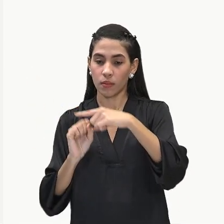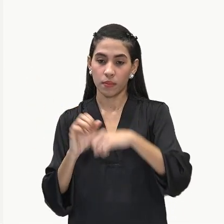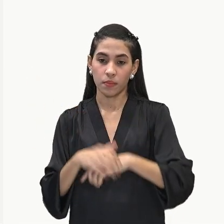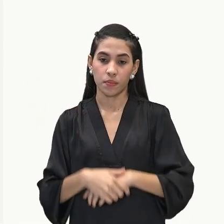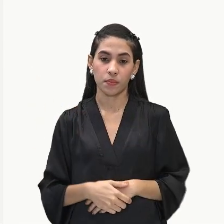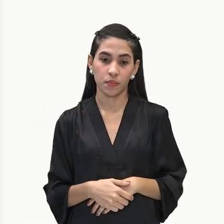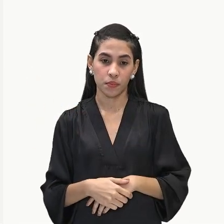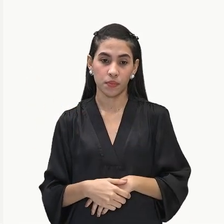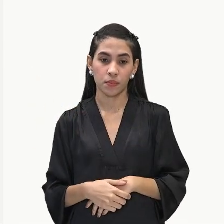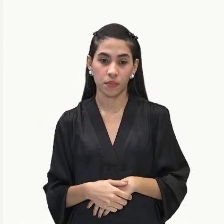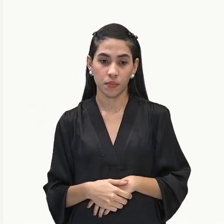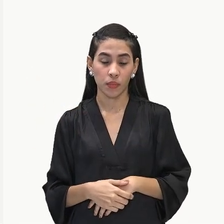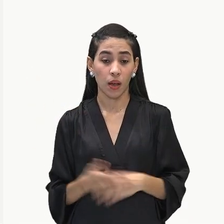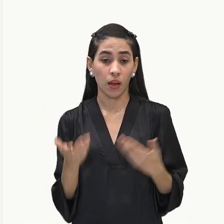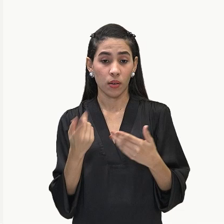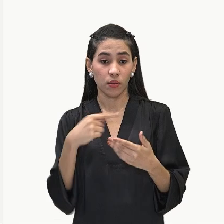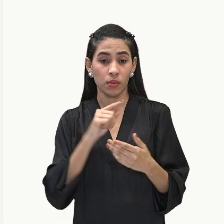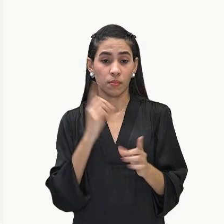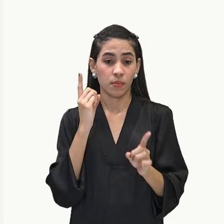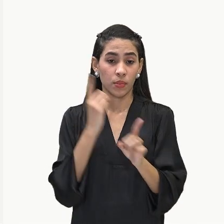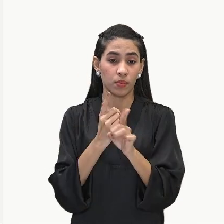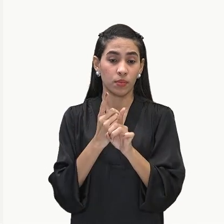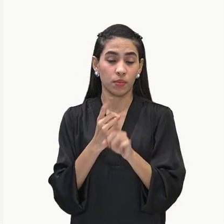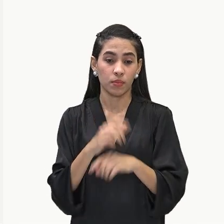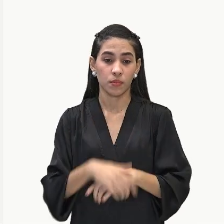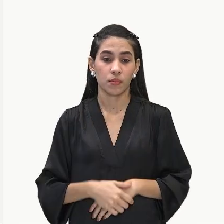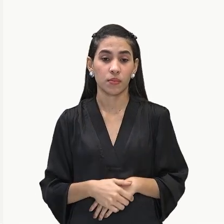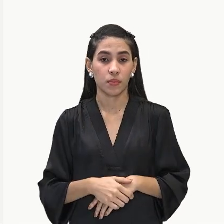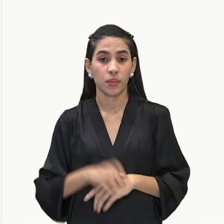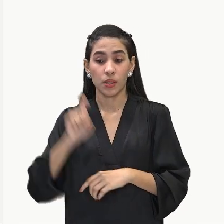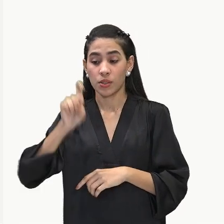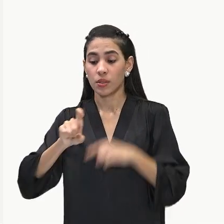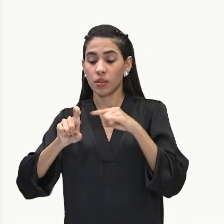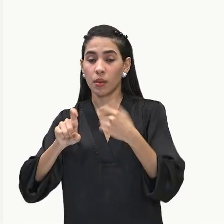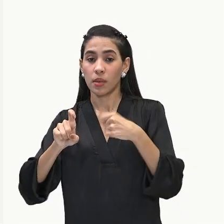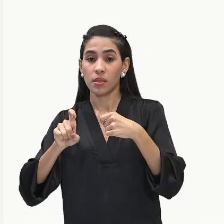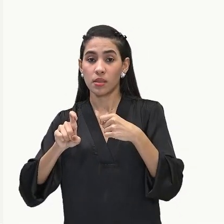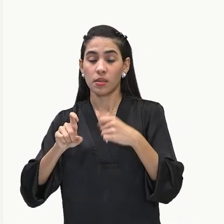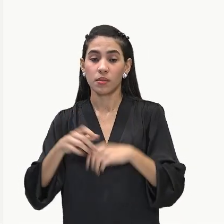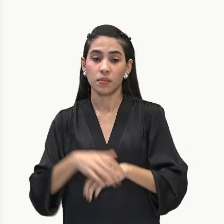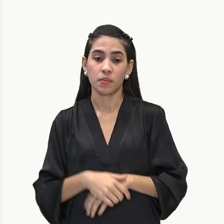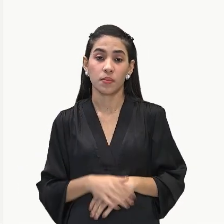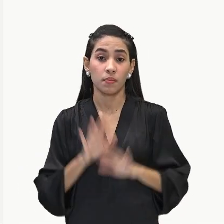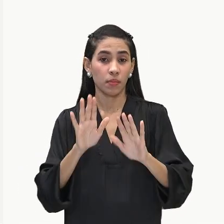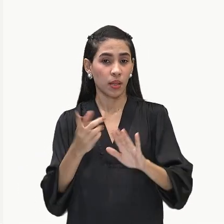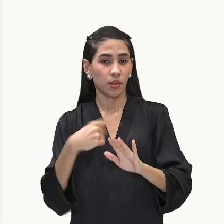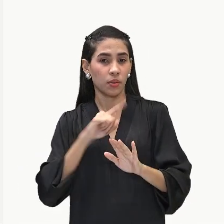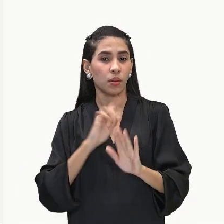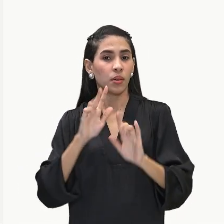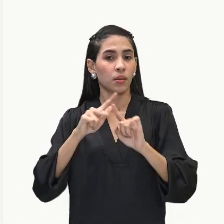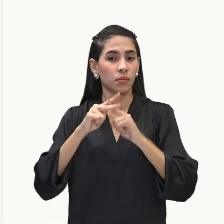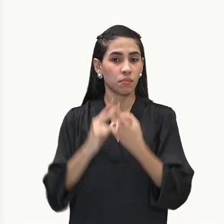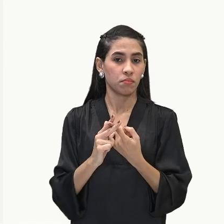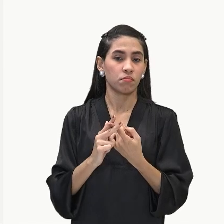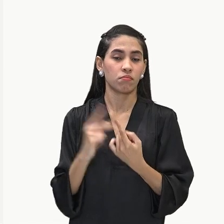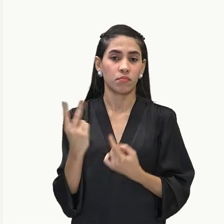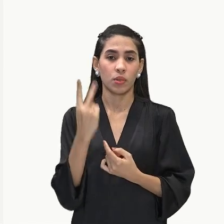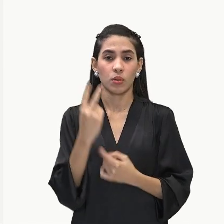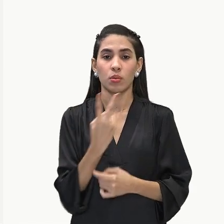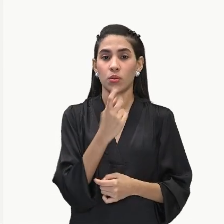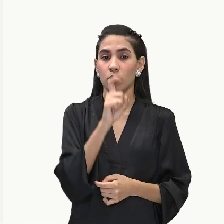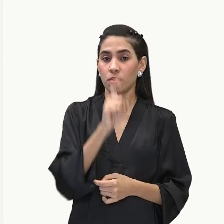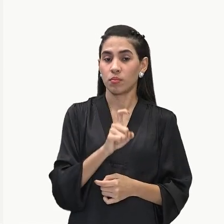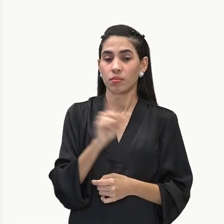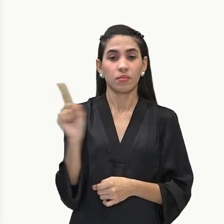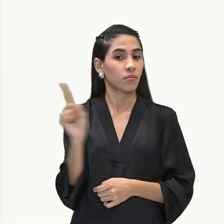8. Temos que determinar o valor de quem? Do x. Mas já podemos resolver aqui o valor do 2x?